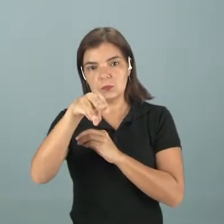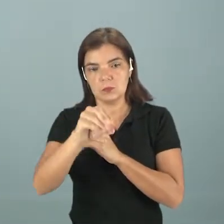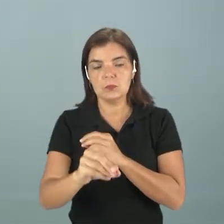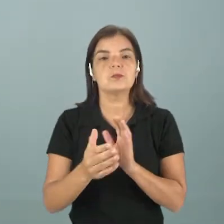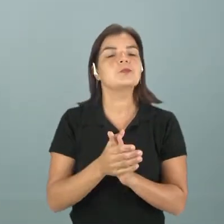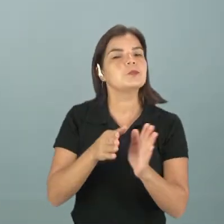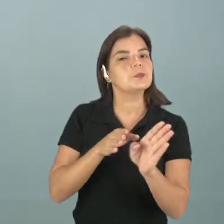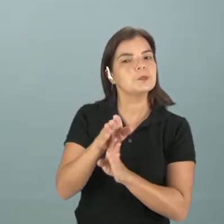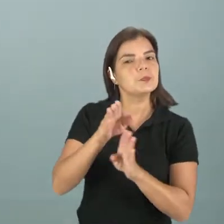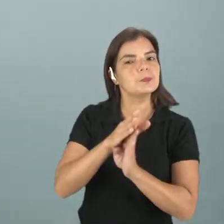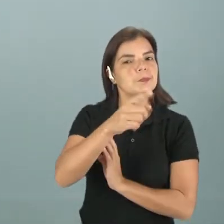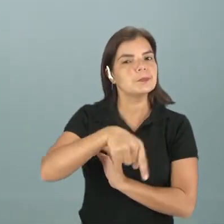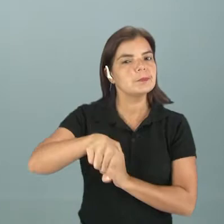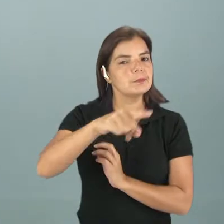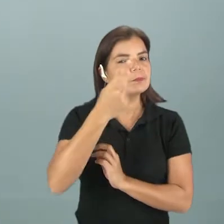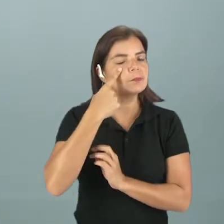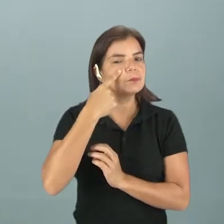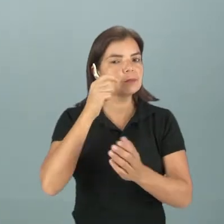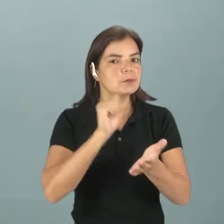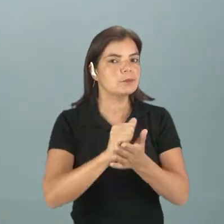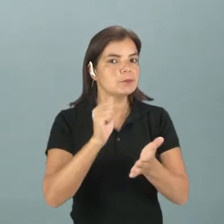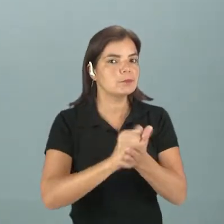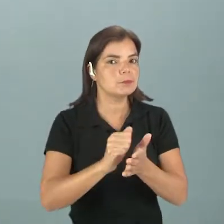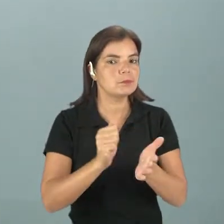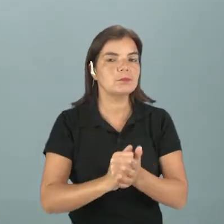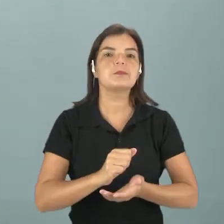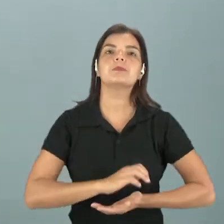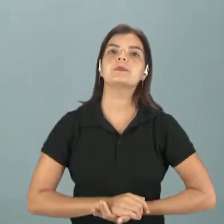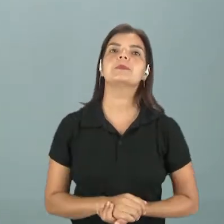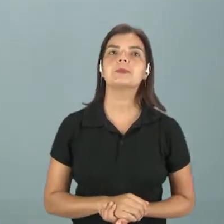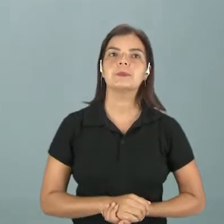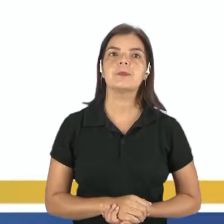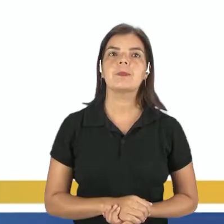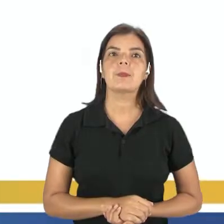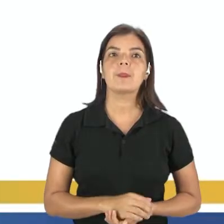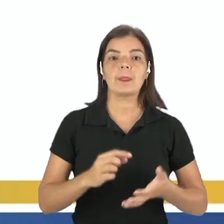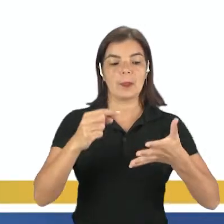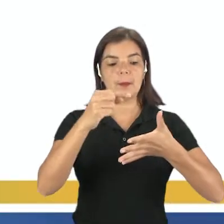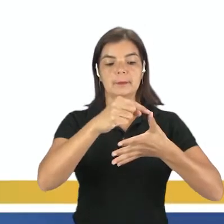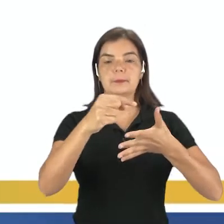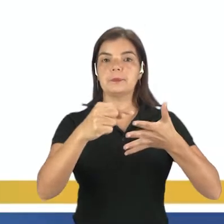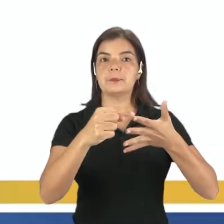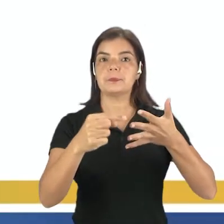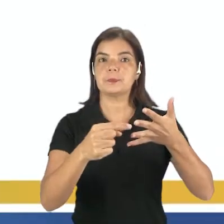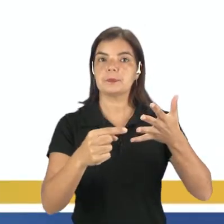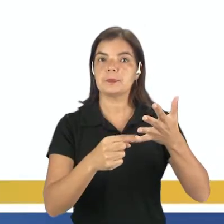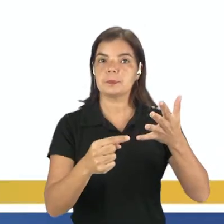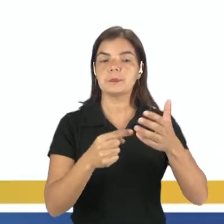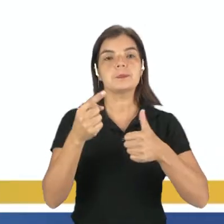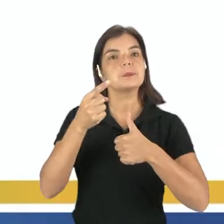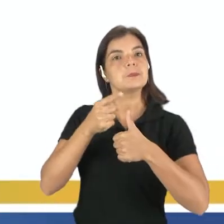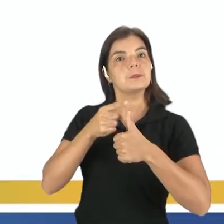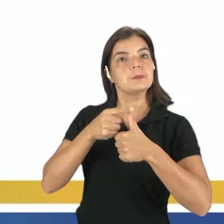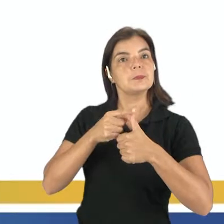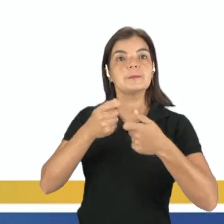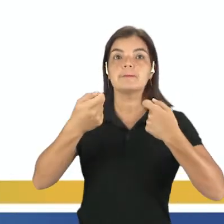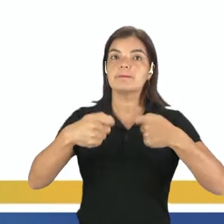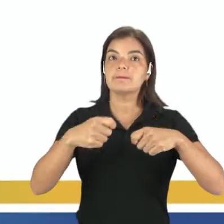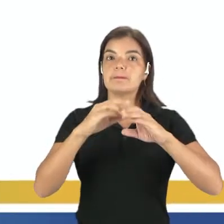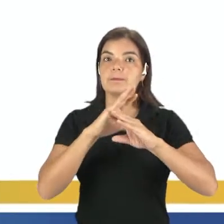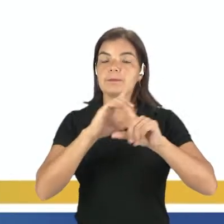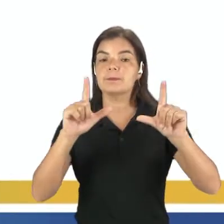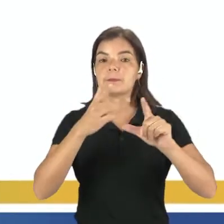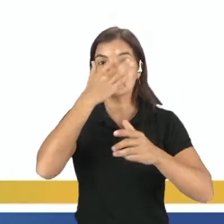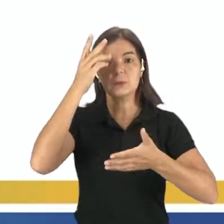Algumas orientações para que você possa escrever uma sinopse. Vamos lá. São 5 pontos. O primeiro, você precisa deixar claro